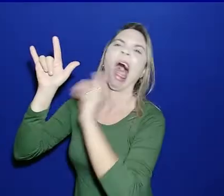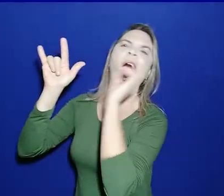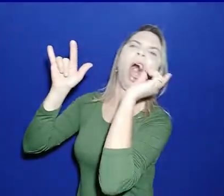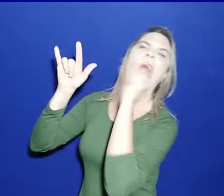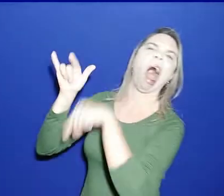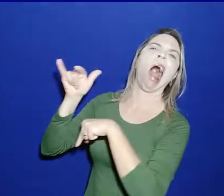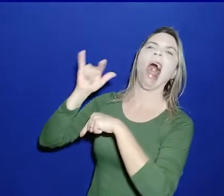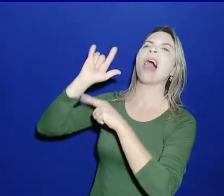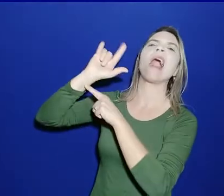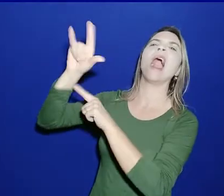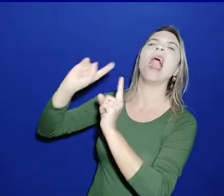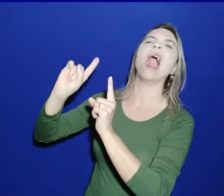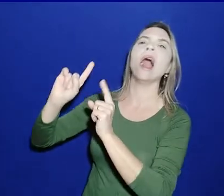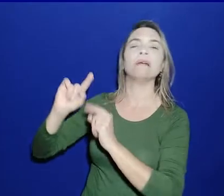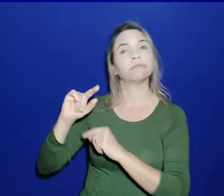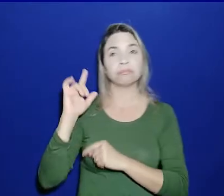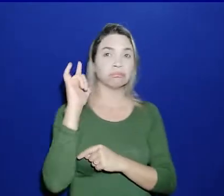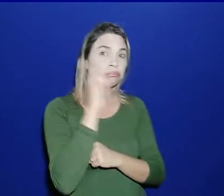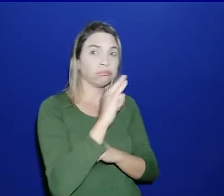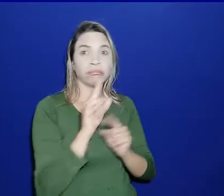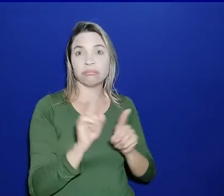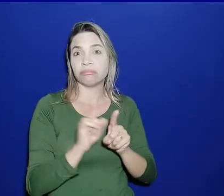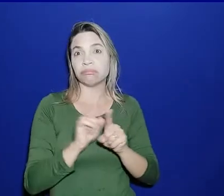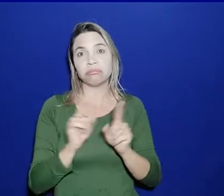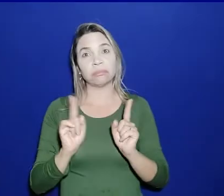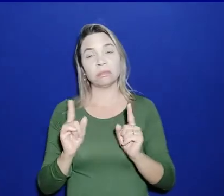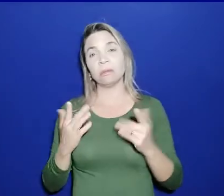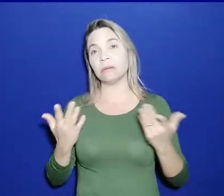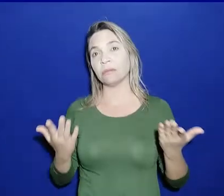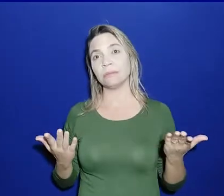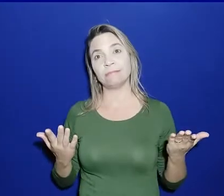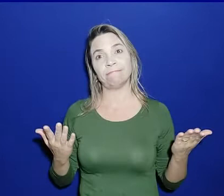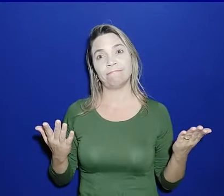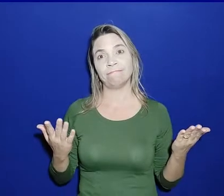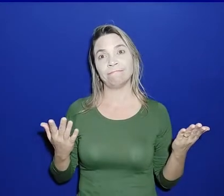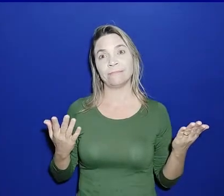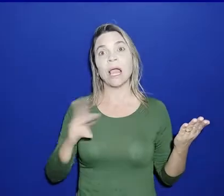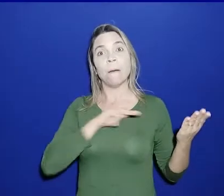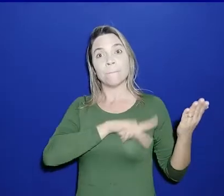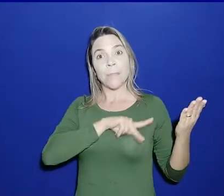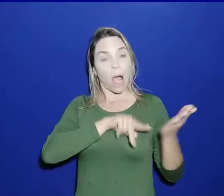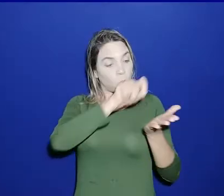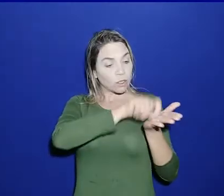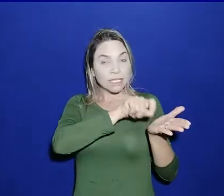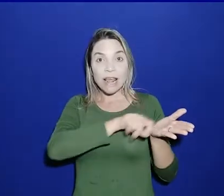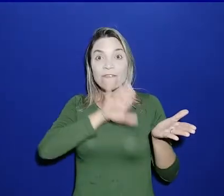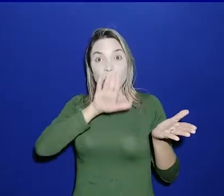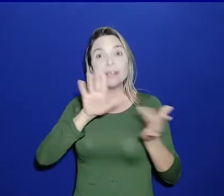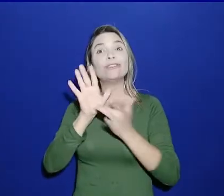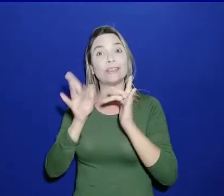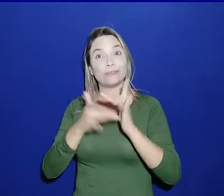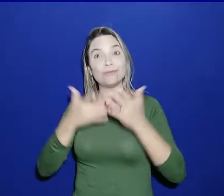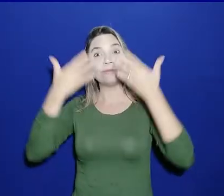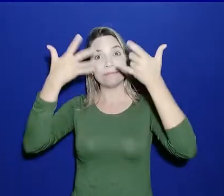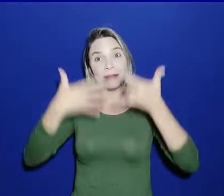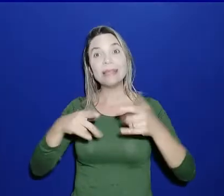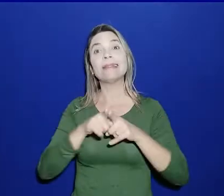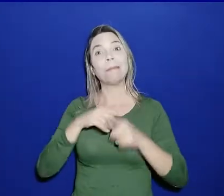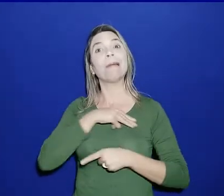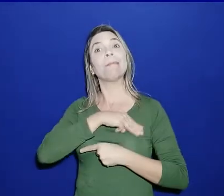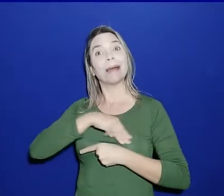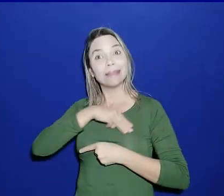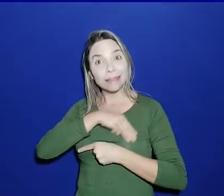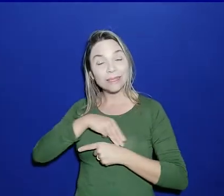Jesus? Esta é a visão do apóstolo Paulo, mas é antes de tudo a visão do Senhor Jesus Cristo. Evangelho de